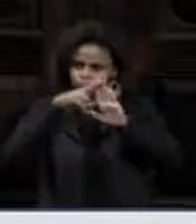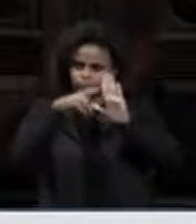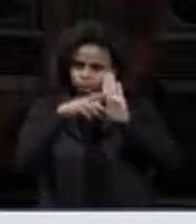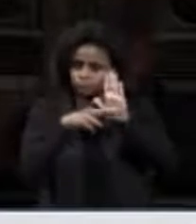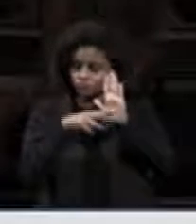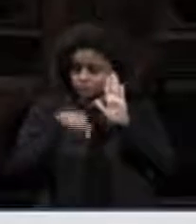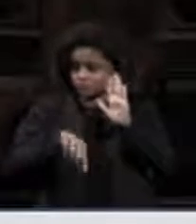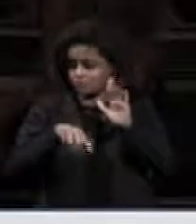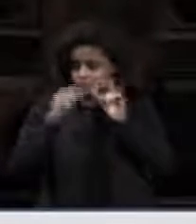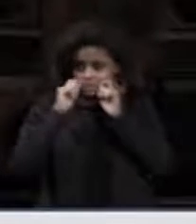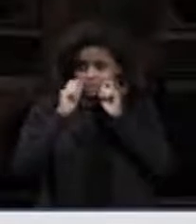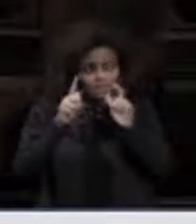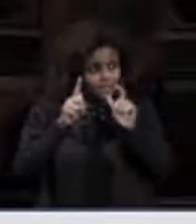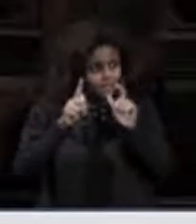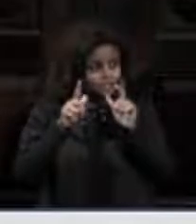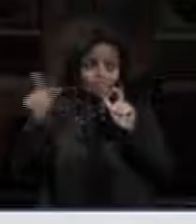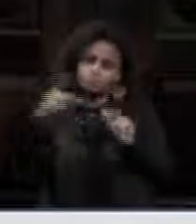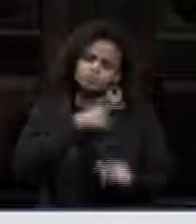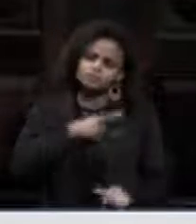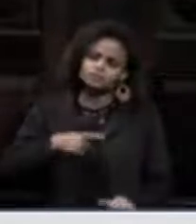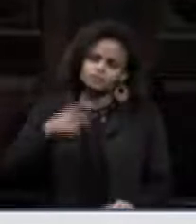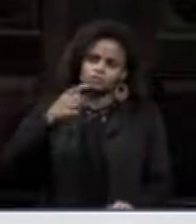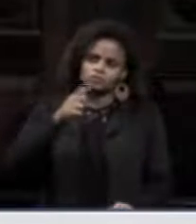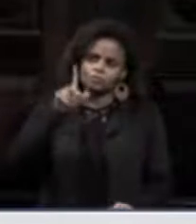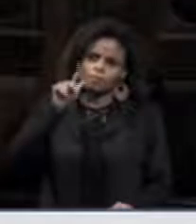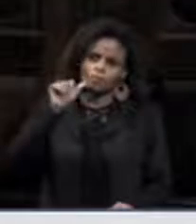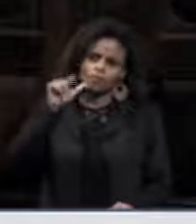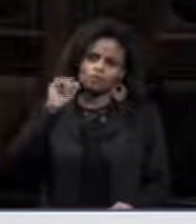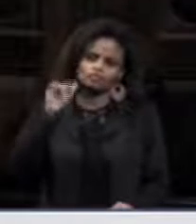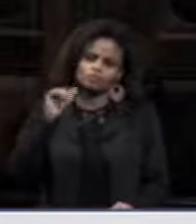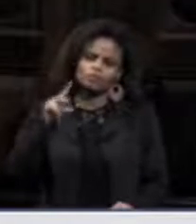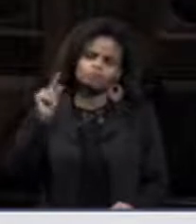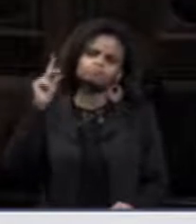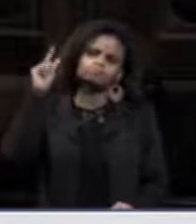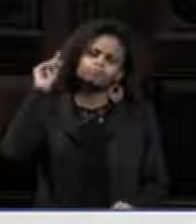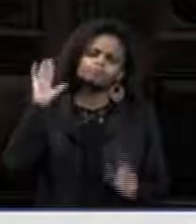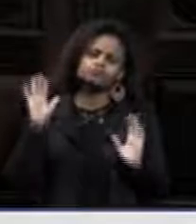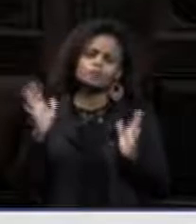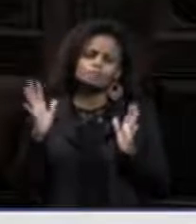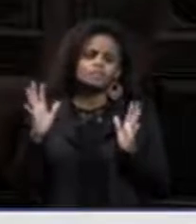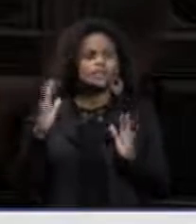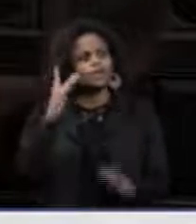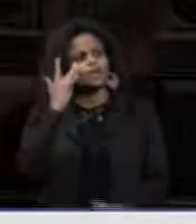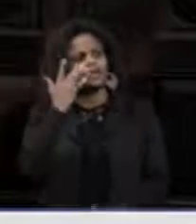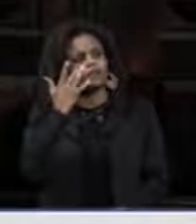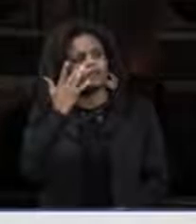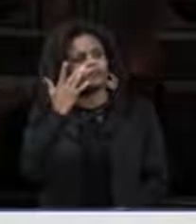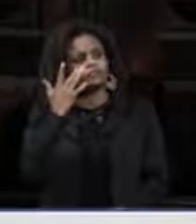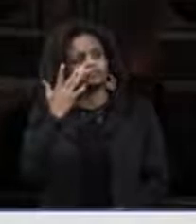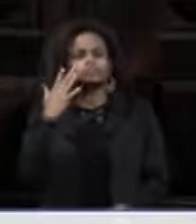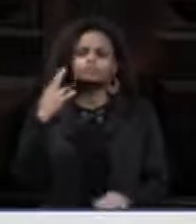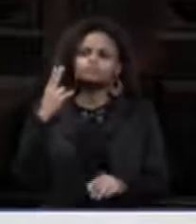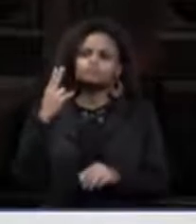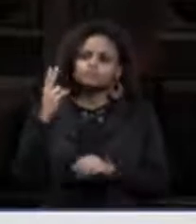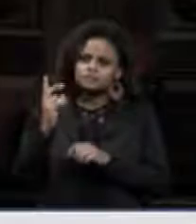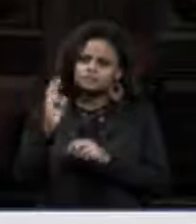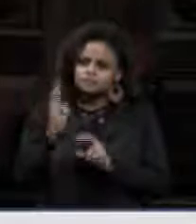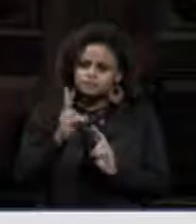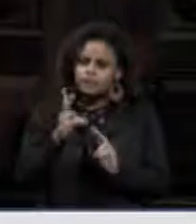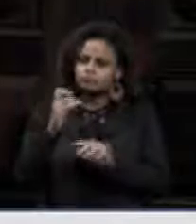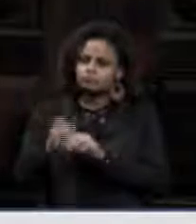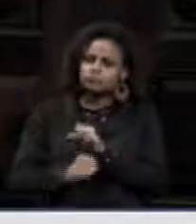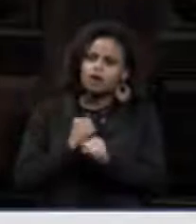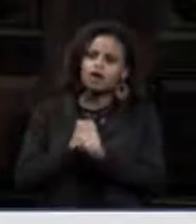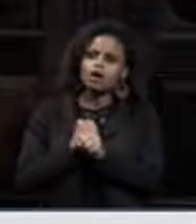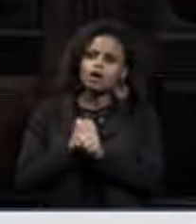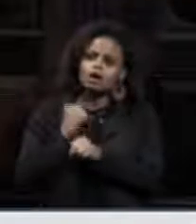nobre presidente Paulo Ramos, ele é antigo. E eu acho que os tempos, com o passar